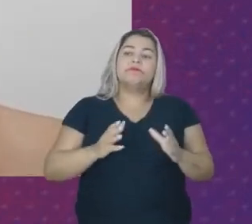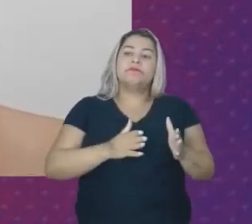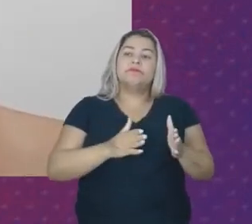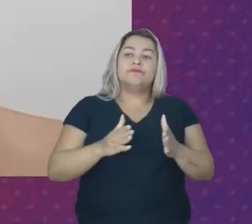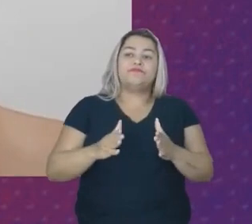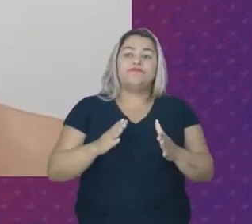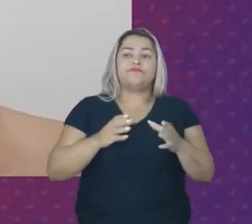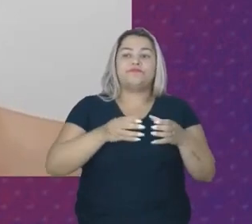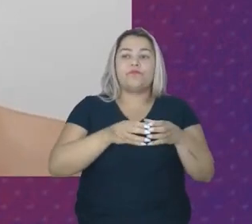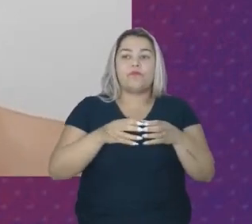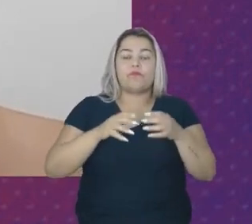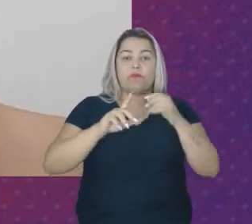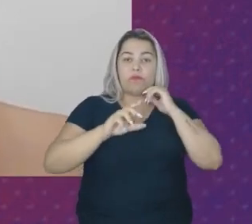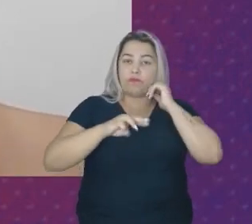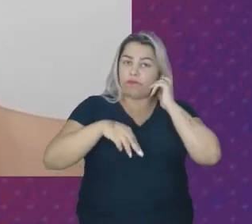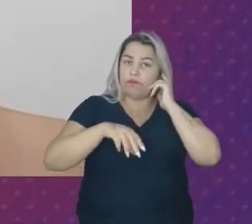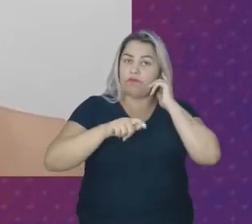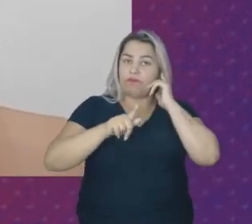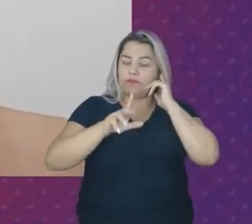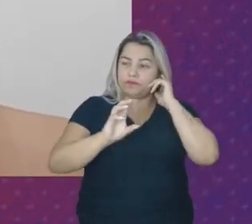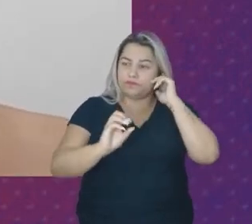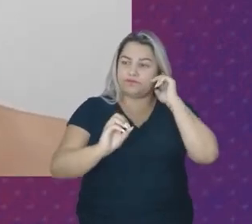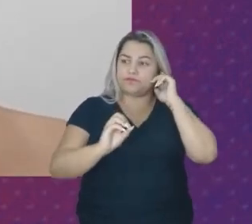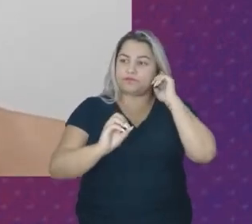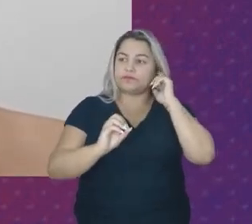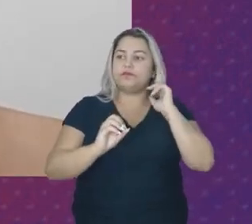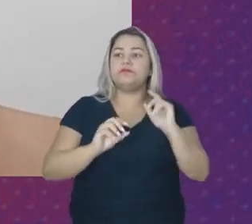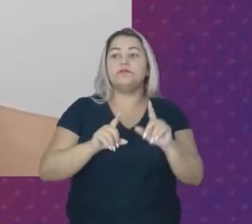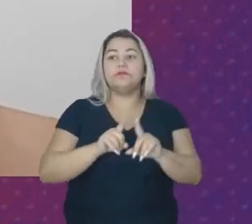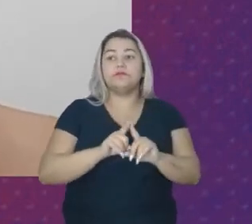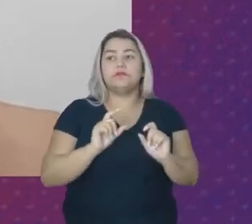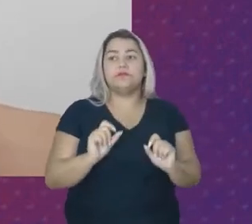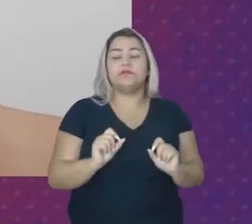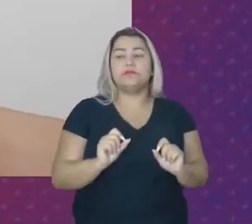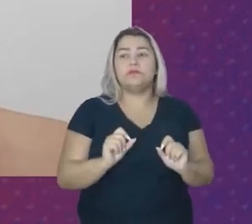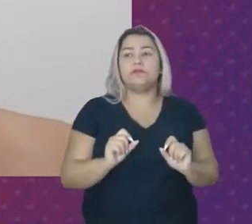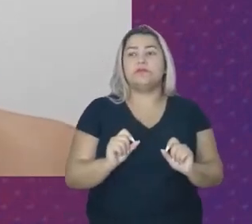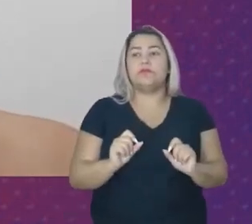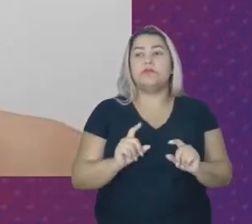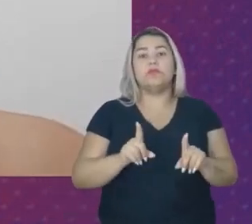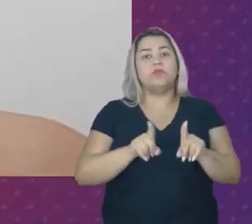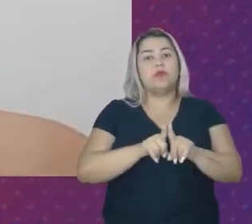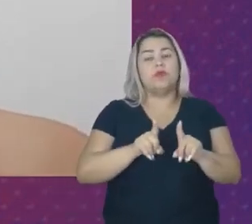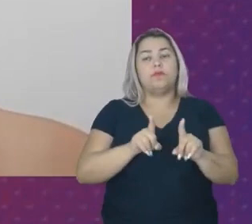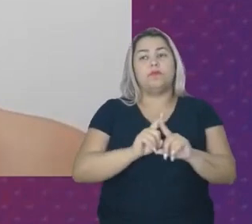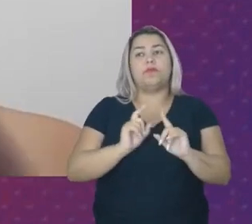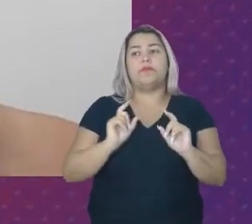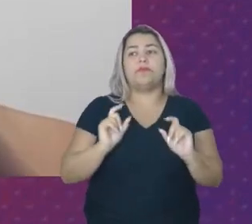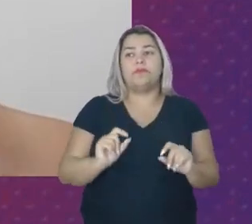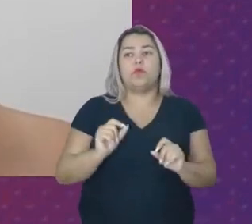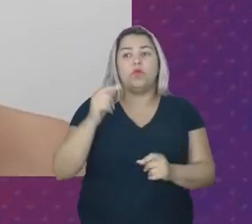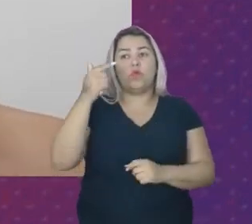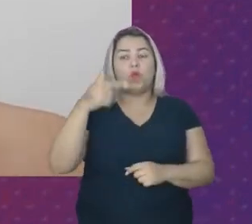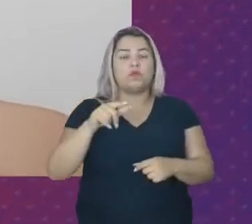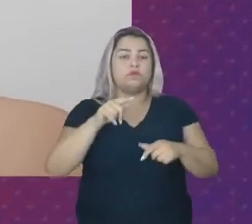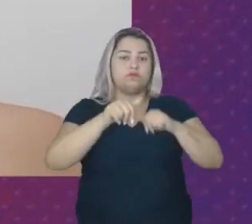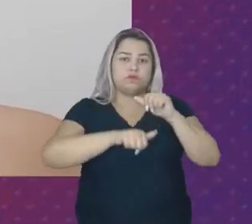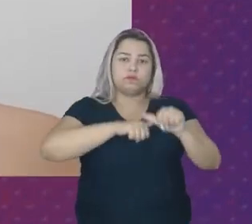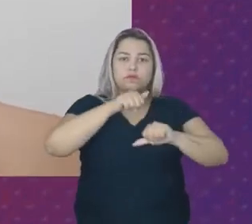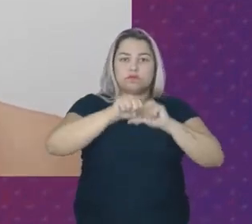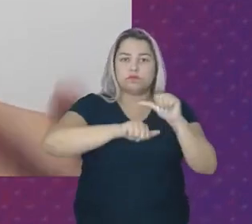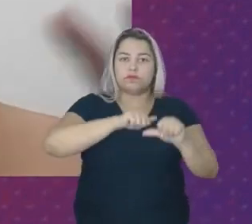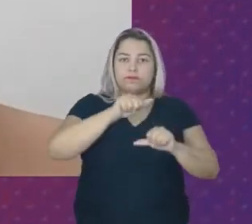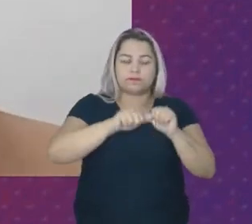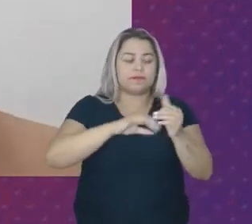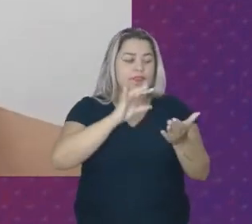aí que a gente traz é o mago, que é um arquétipo muito relacionado aí com a transformação